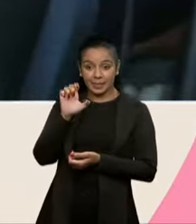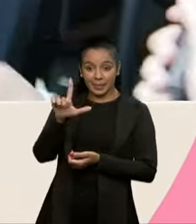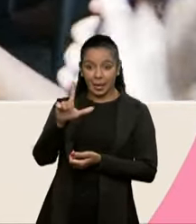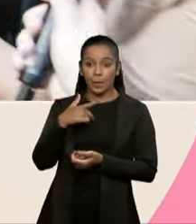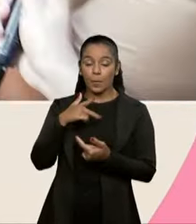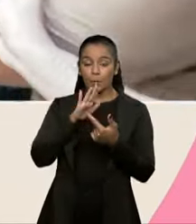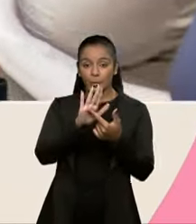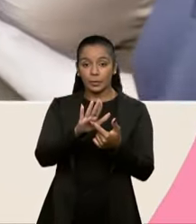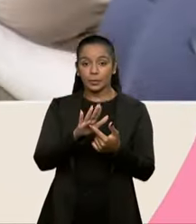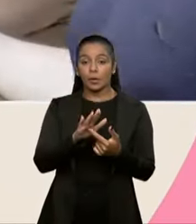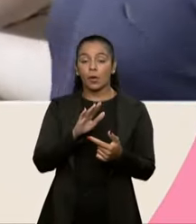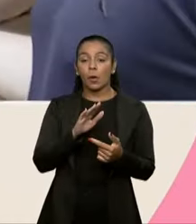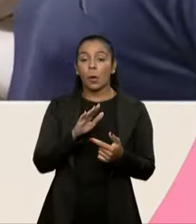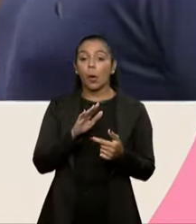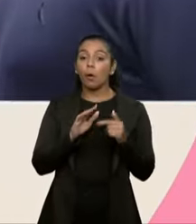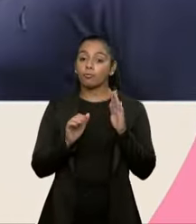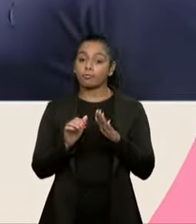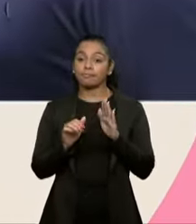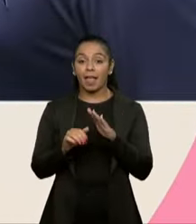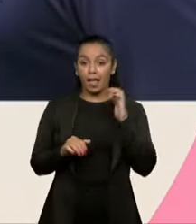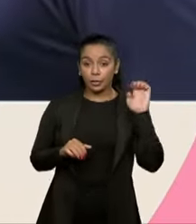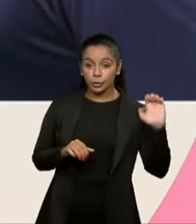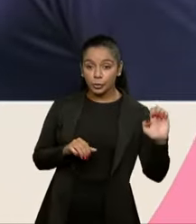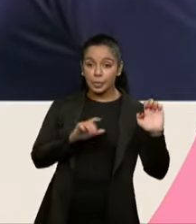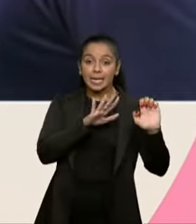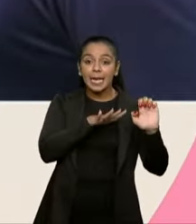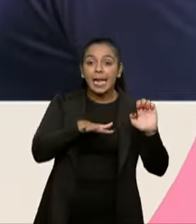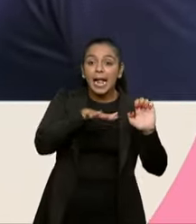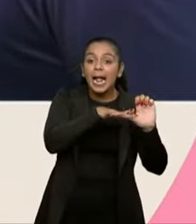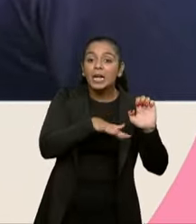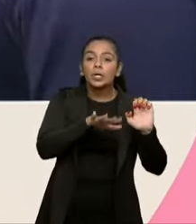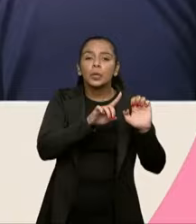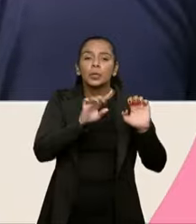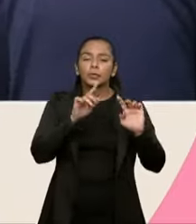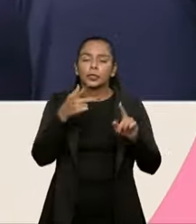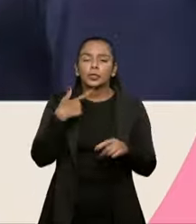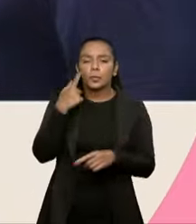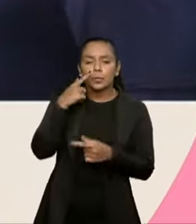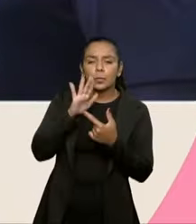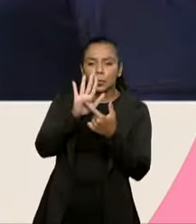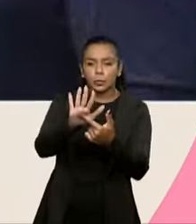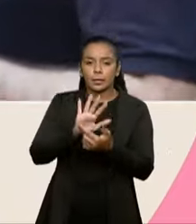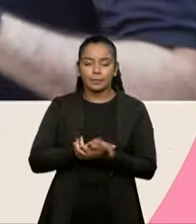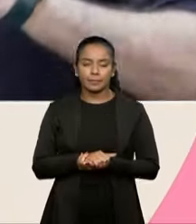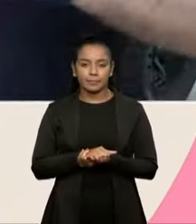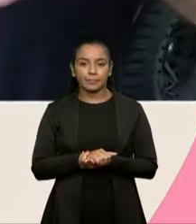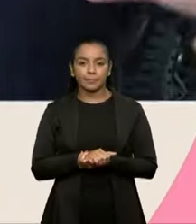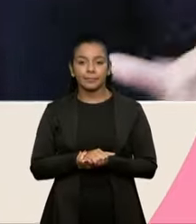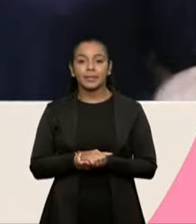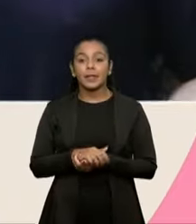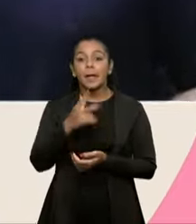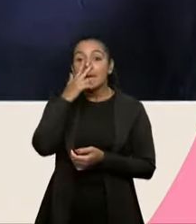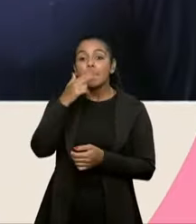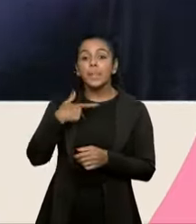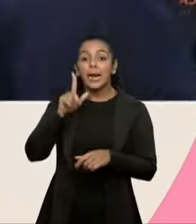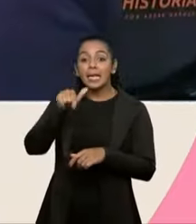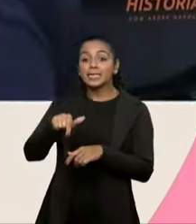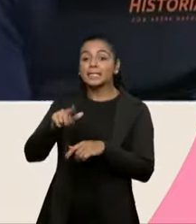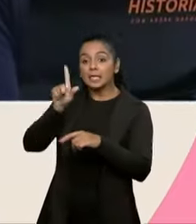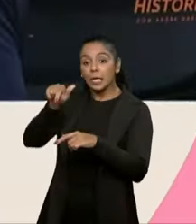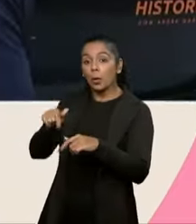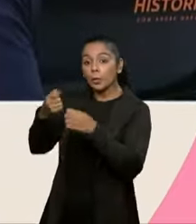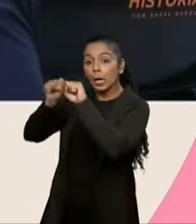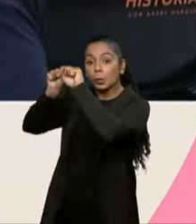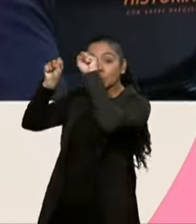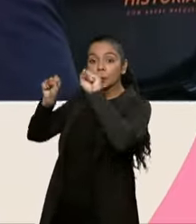É, aqui, ó, do lado esquerdo, é toda a parte de... Que são... Deixa eu ligar aqui. Que eu não... Vai lá. É tipo a central técnica dessa máquina, entendeu?